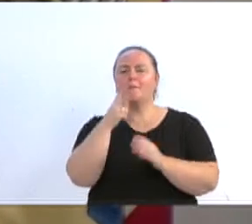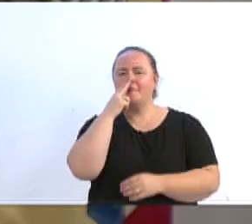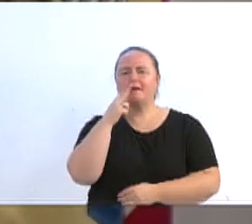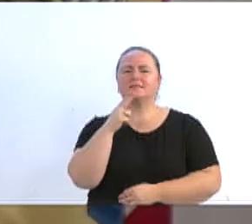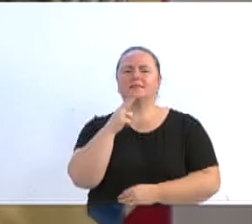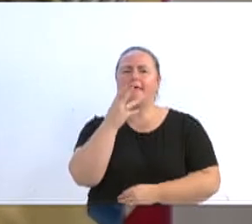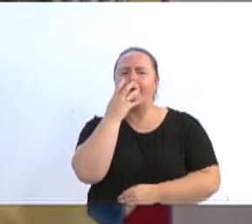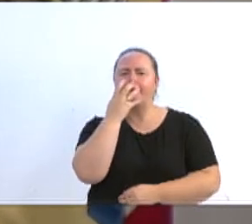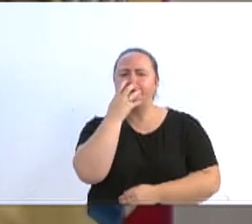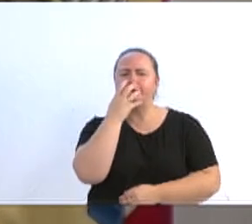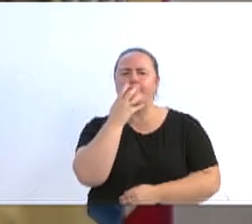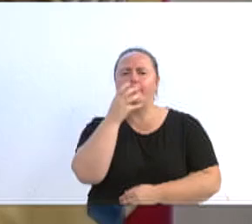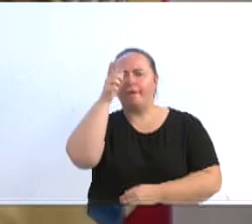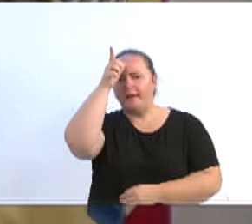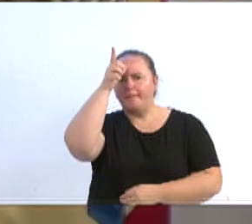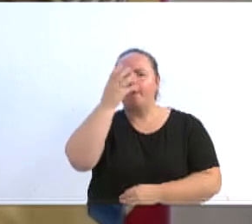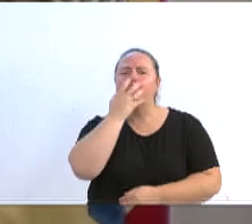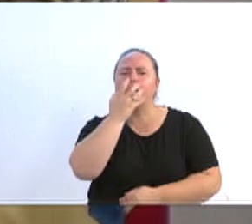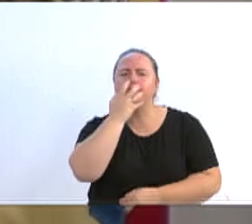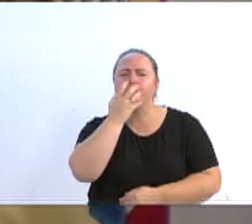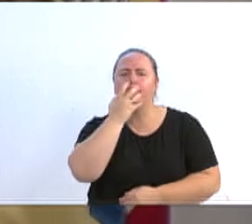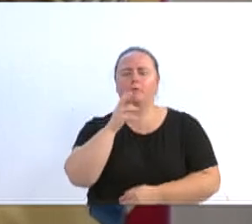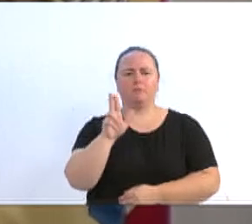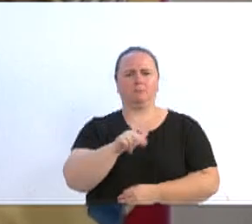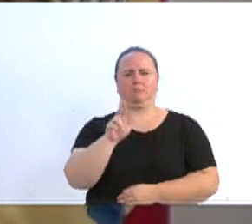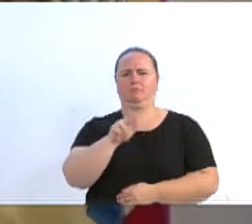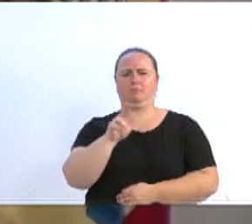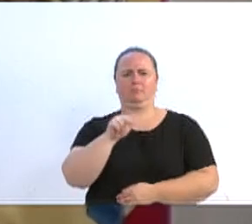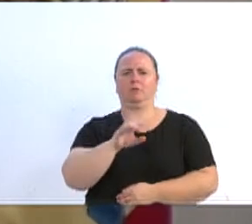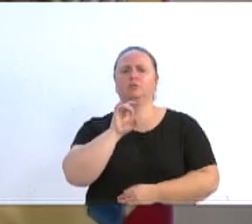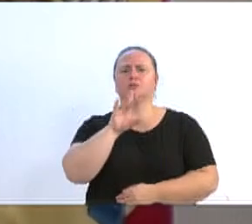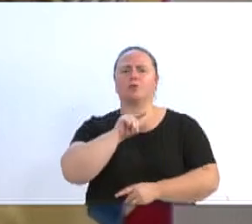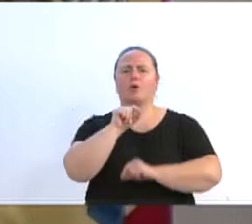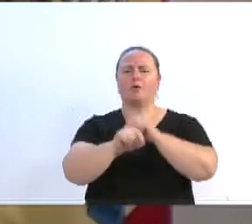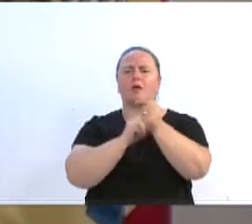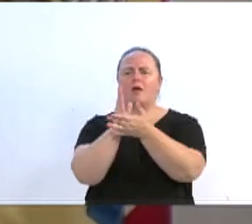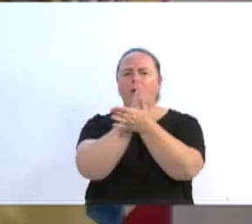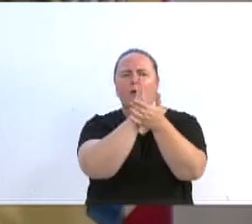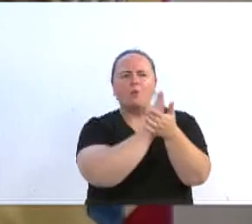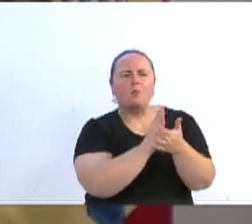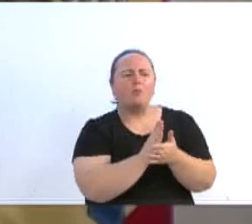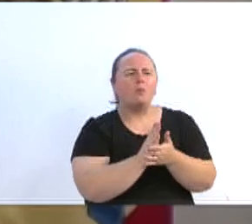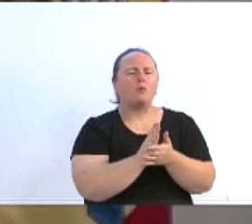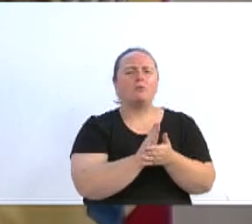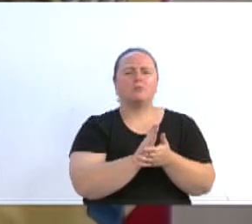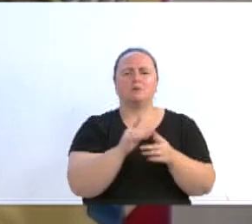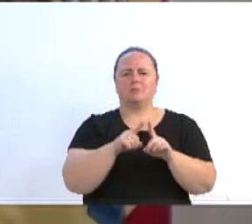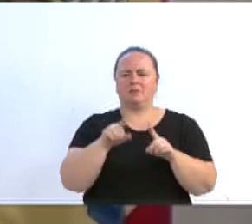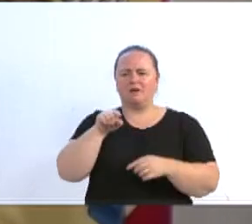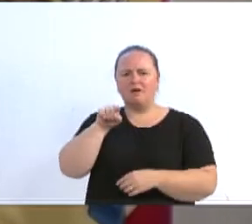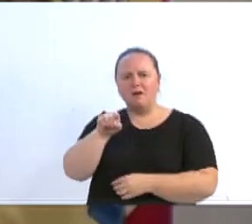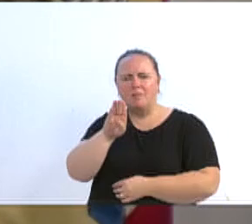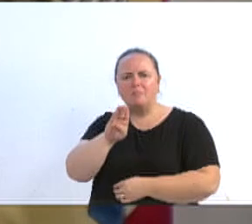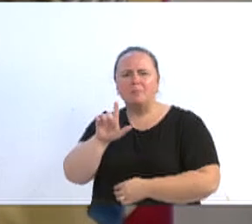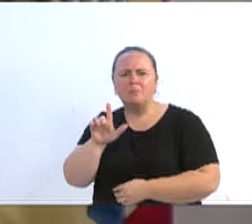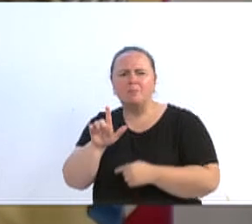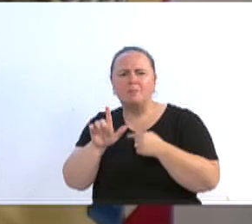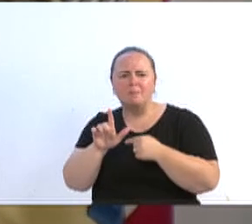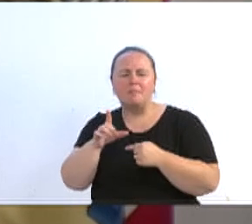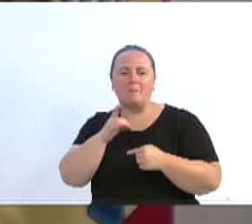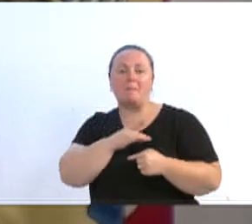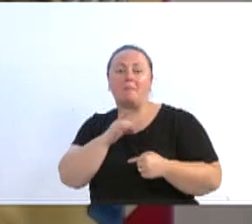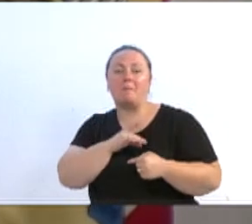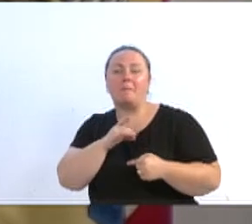Sul, em Santa Catarina só se fala isso em Biguaçu, em São Pedro de Alcântara. E ele cita Blumenau, diz que Blumenau tem